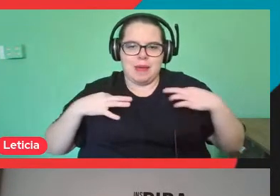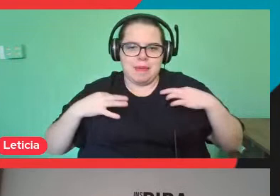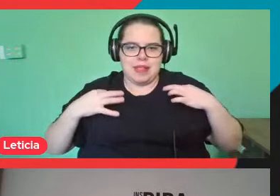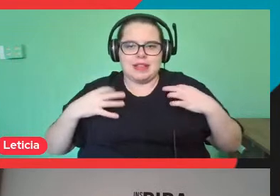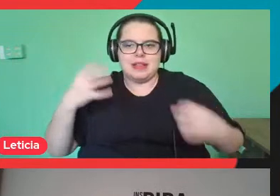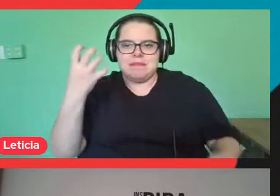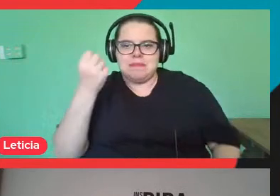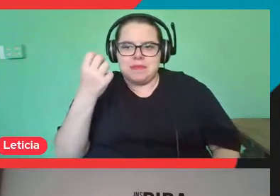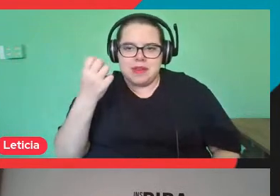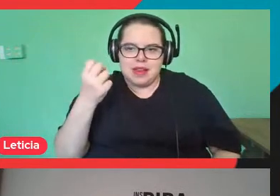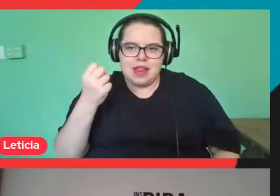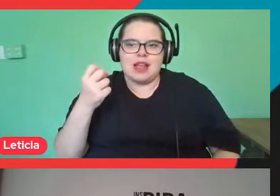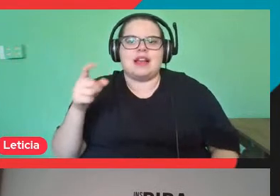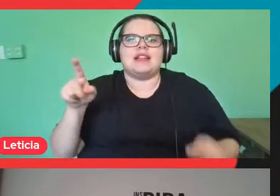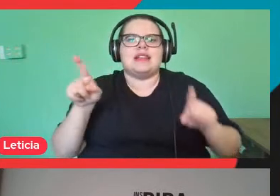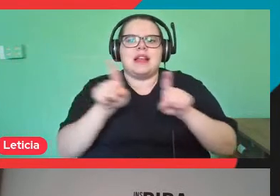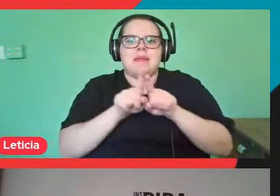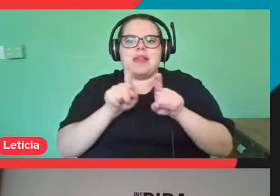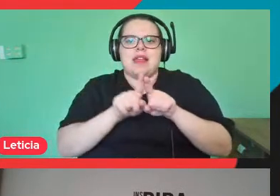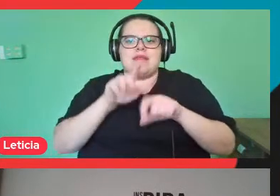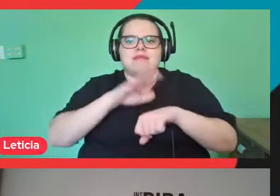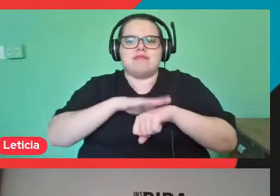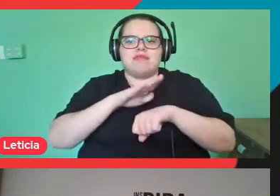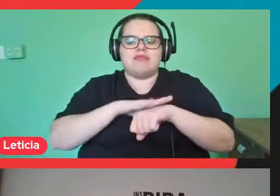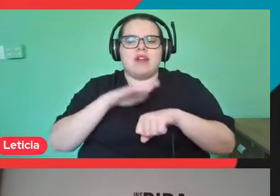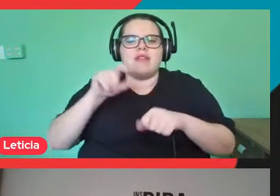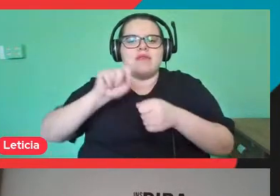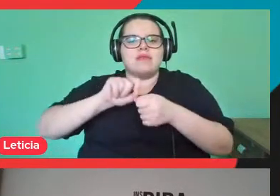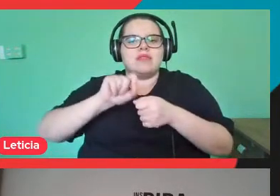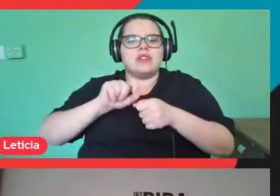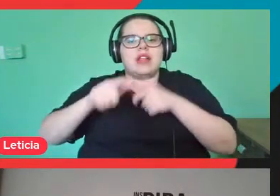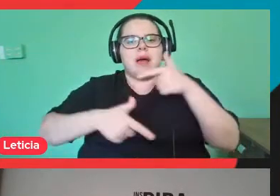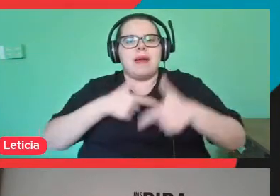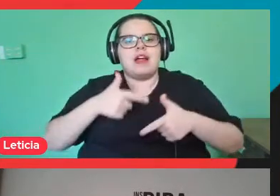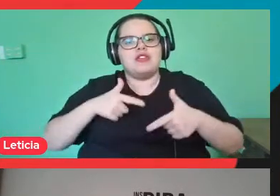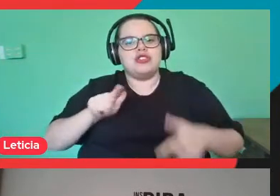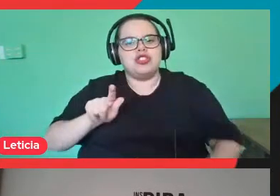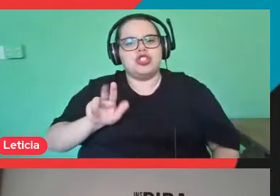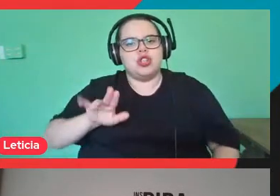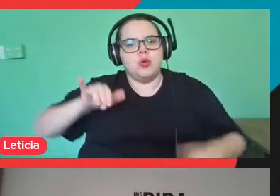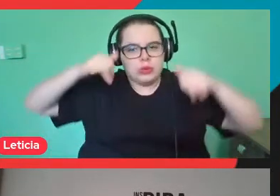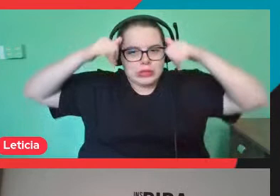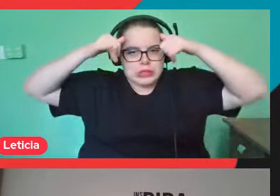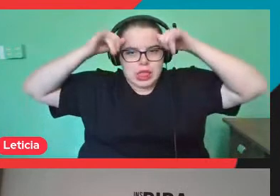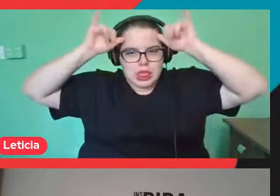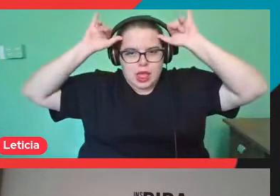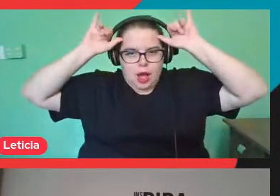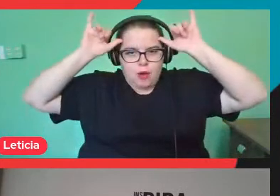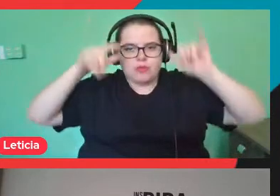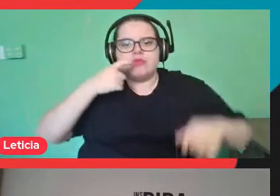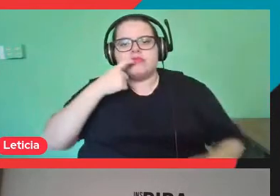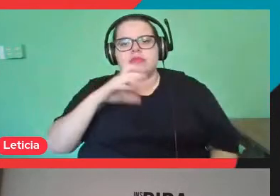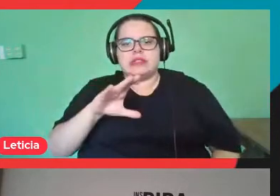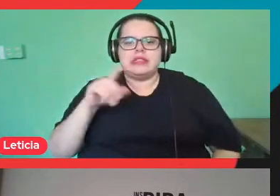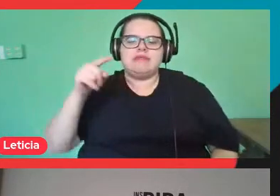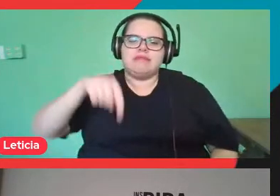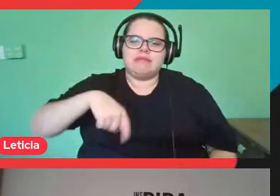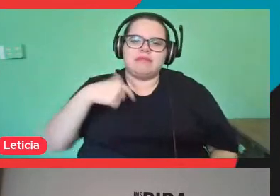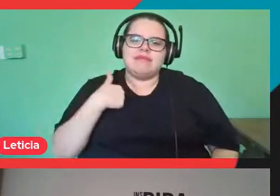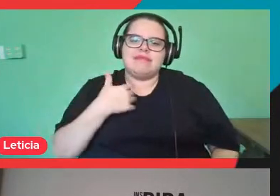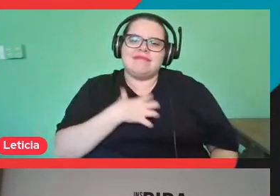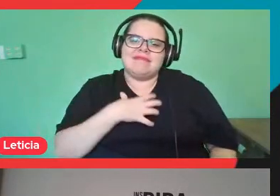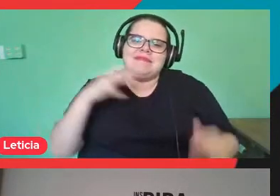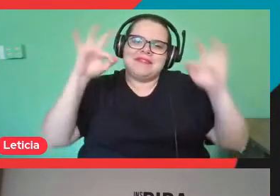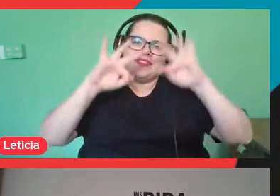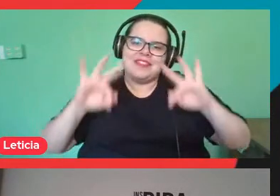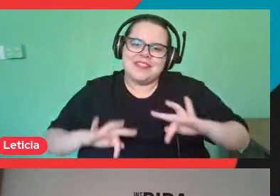branca e faço parte da AGU Centauros aqui dentro da CIT. E estou muito feliz de estar aqui